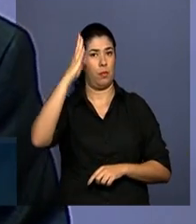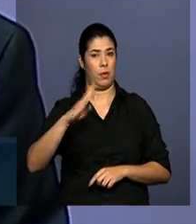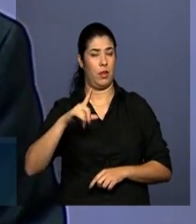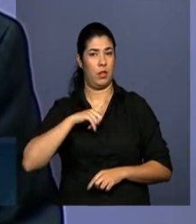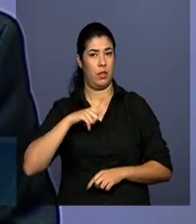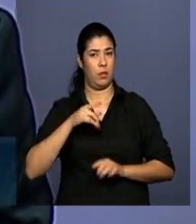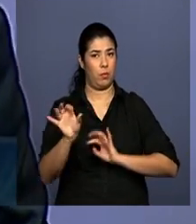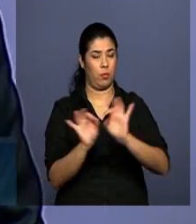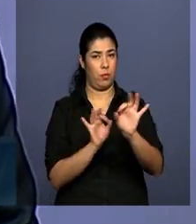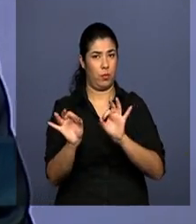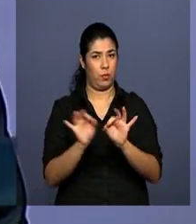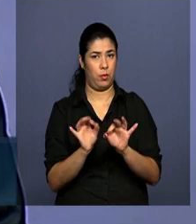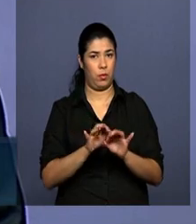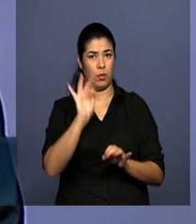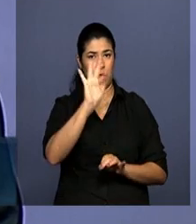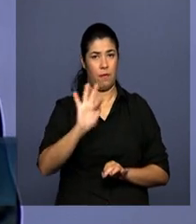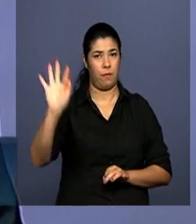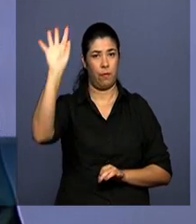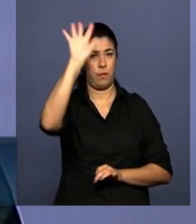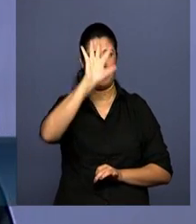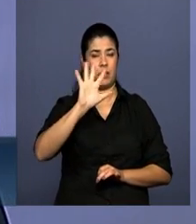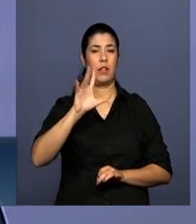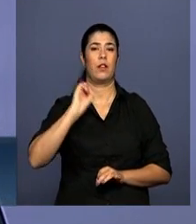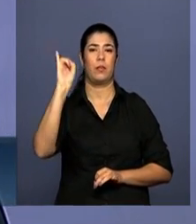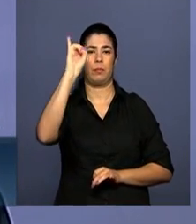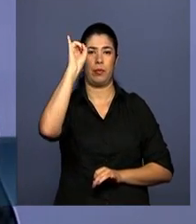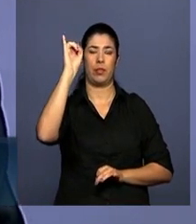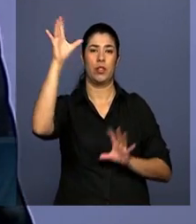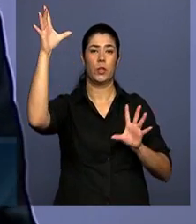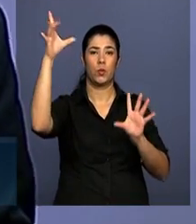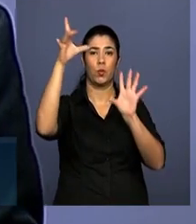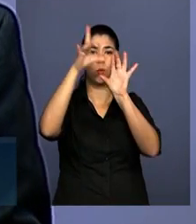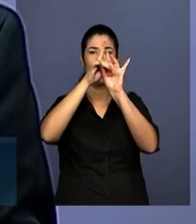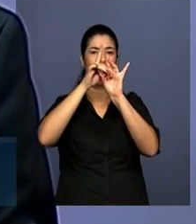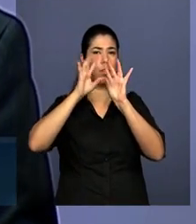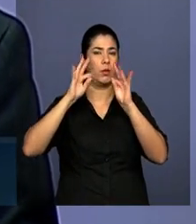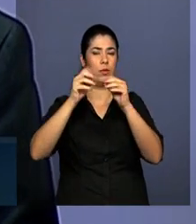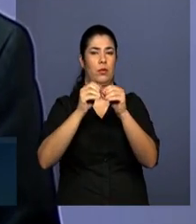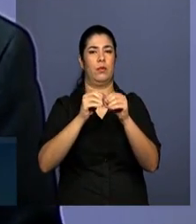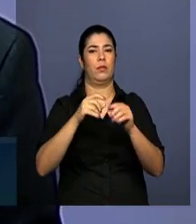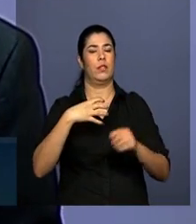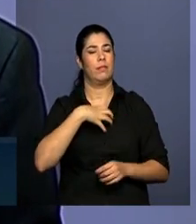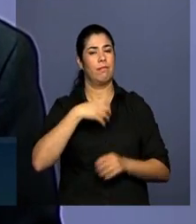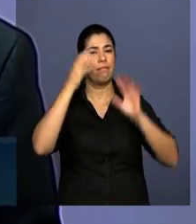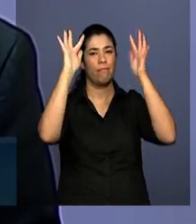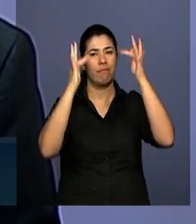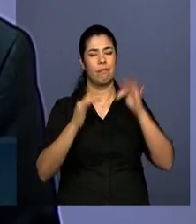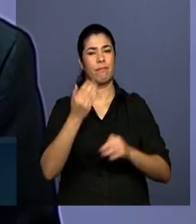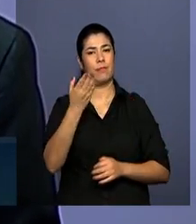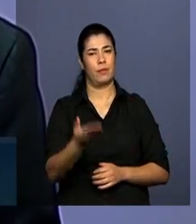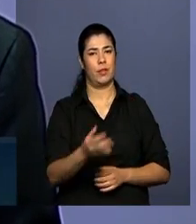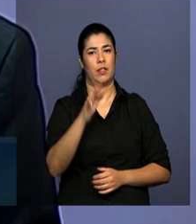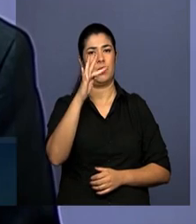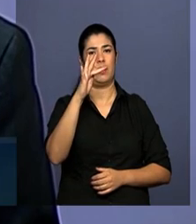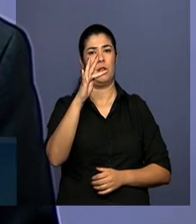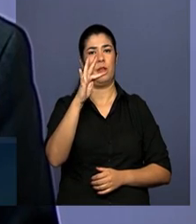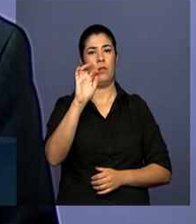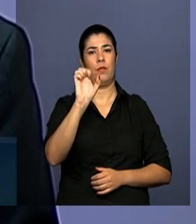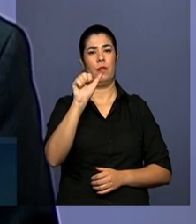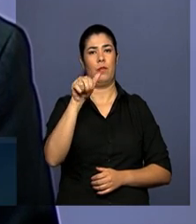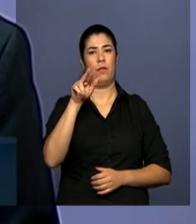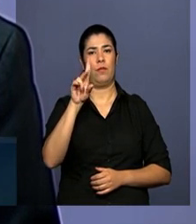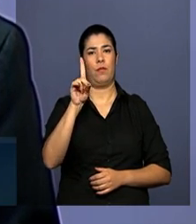federativa, essa relação interfederativa é muito importante. E eu fico muito feliz com a presença do Fernando Monte aqui representando os